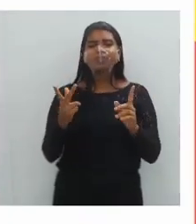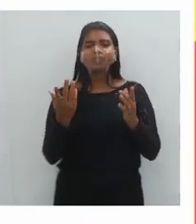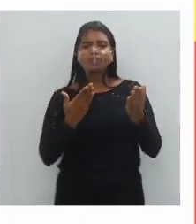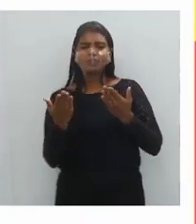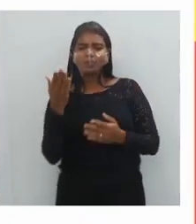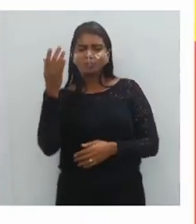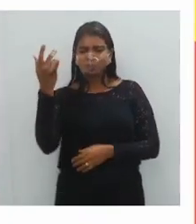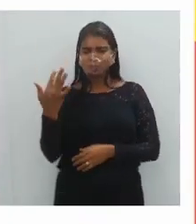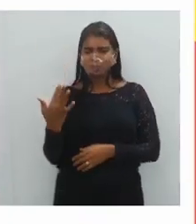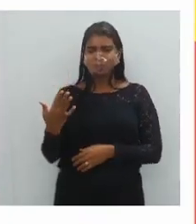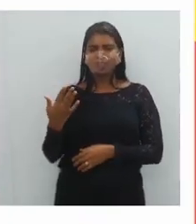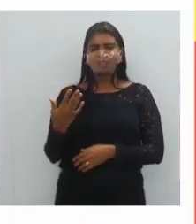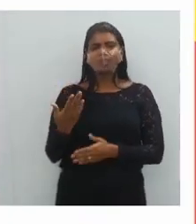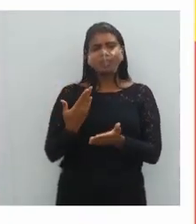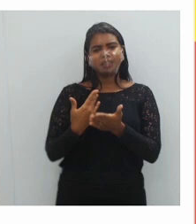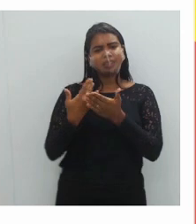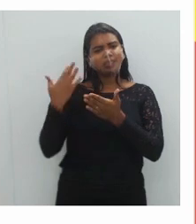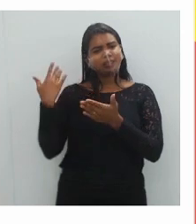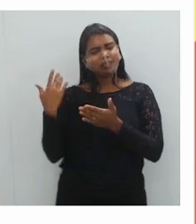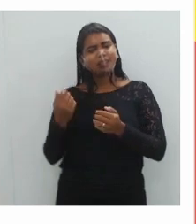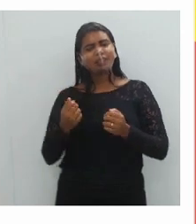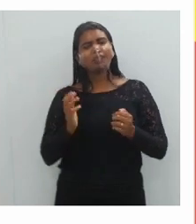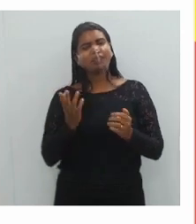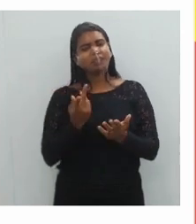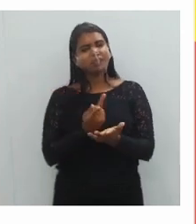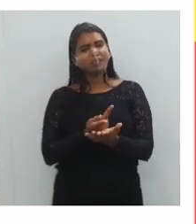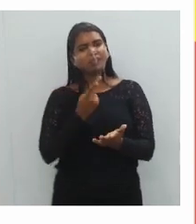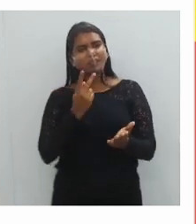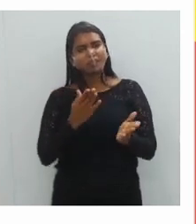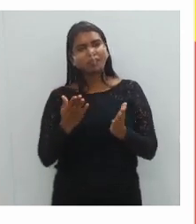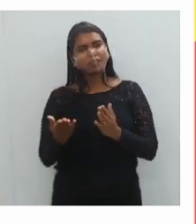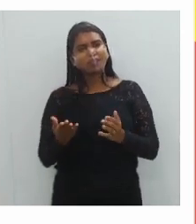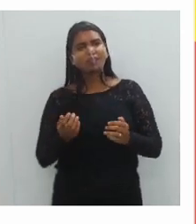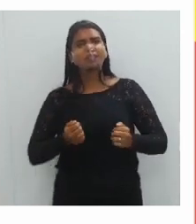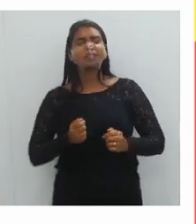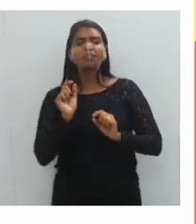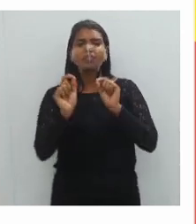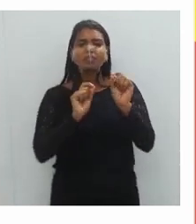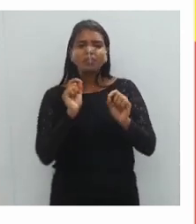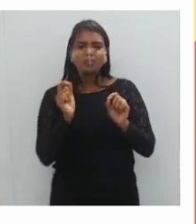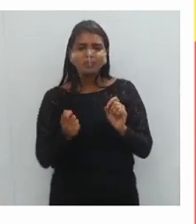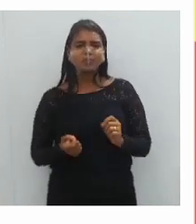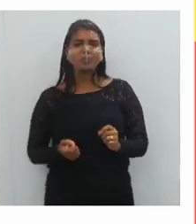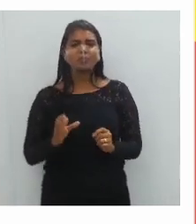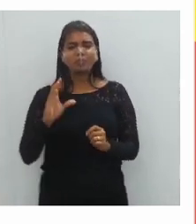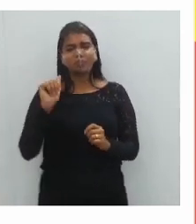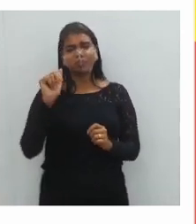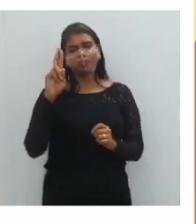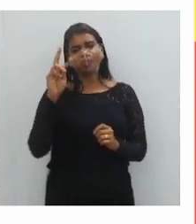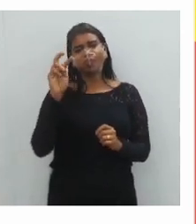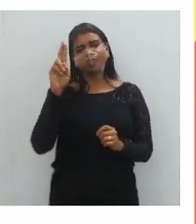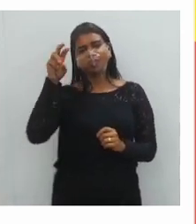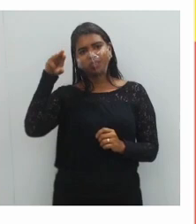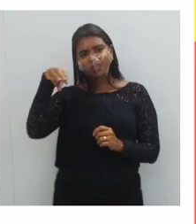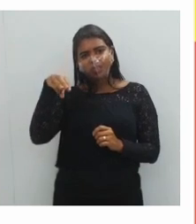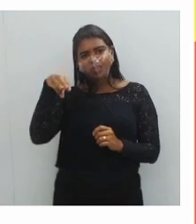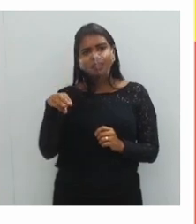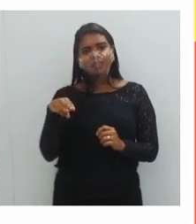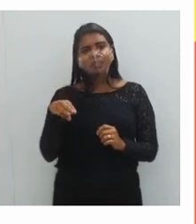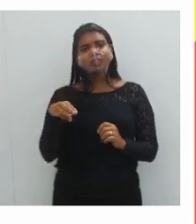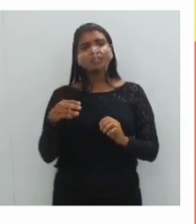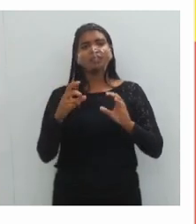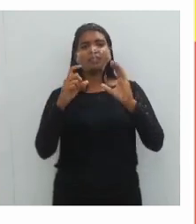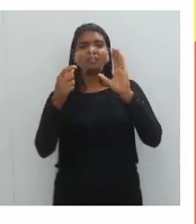disse a você na aula anterior, uma diferença sutil que há entre o cartoon e a